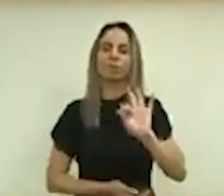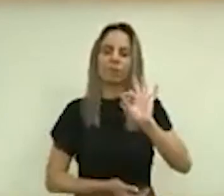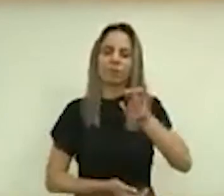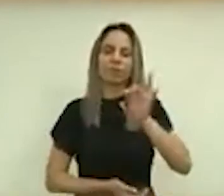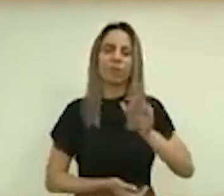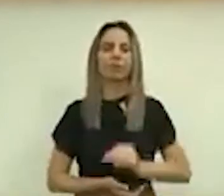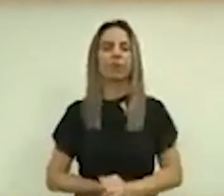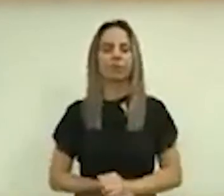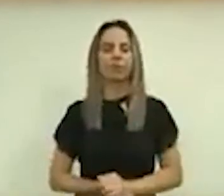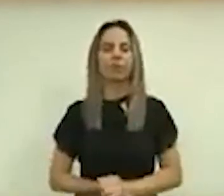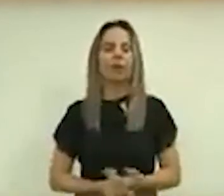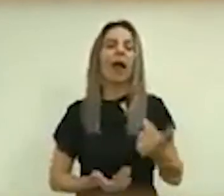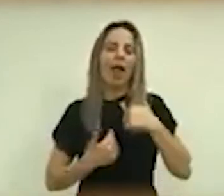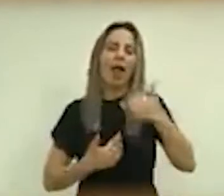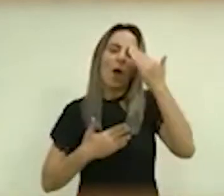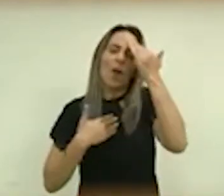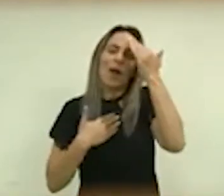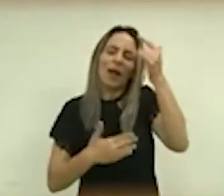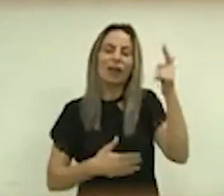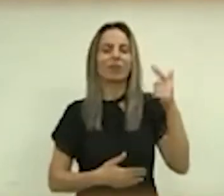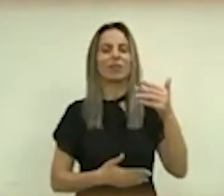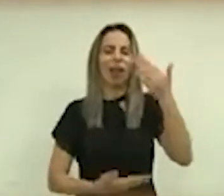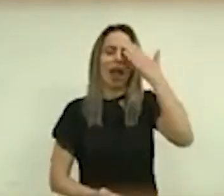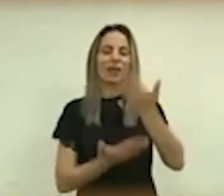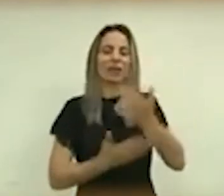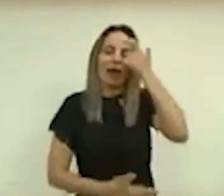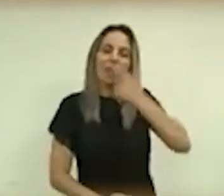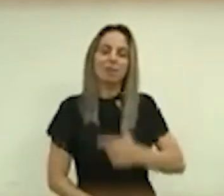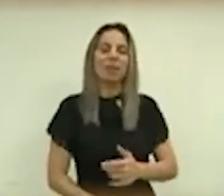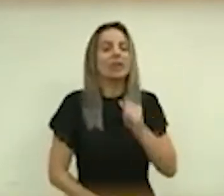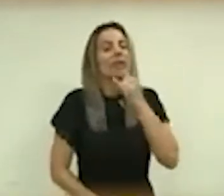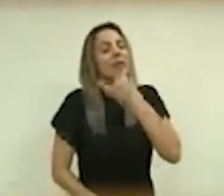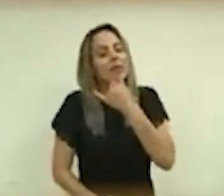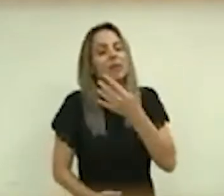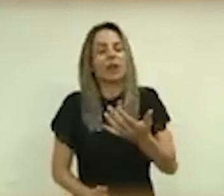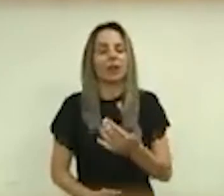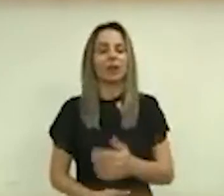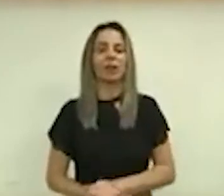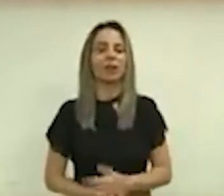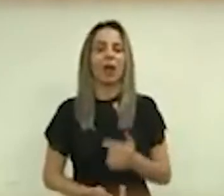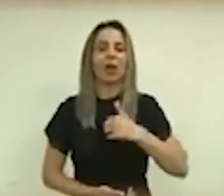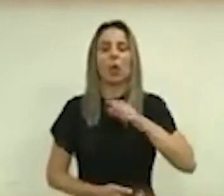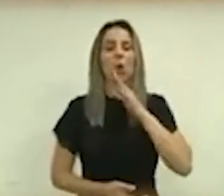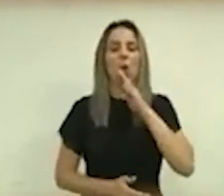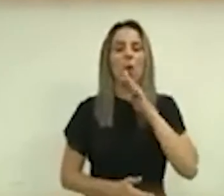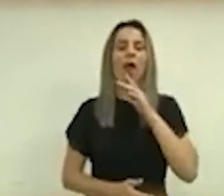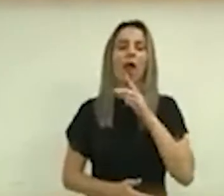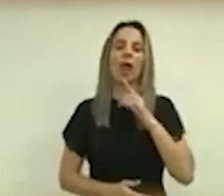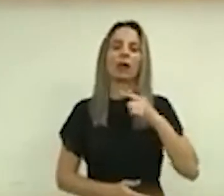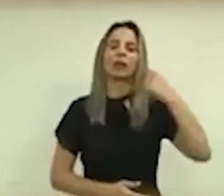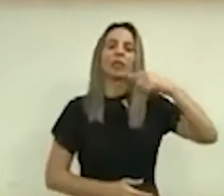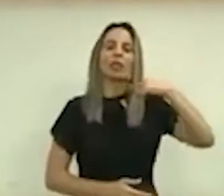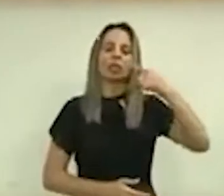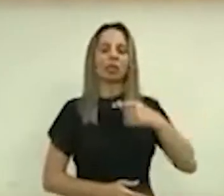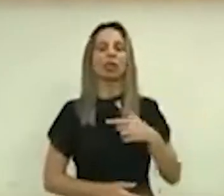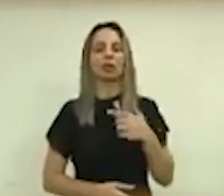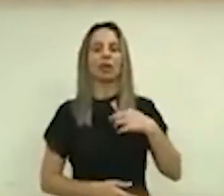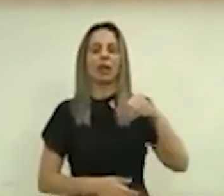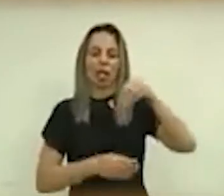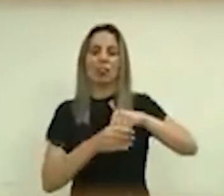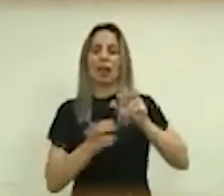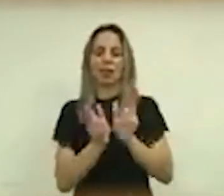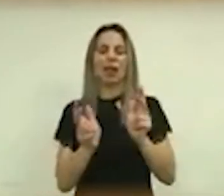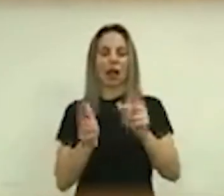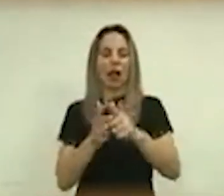Eu agradeço o voto de confiança de Vossa Excelência. Infelizmente, não sou conhecedor do direito e essa casa existe